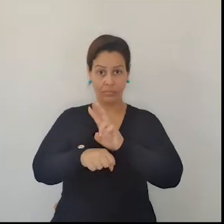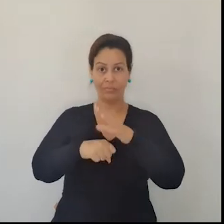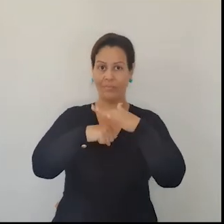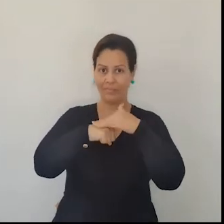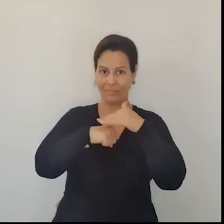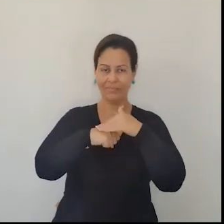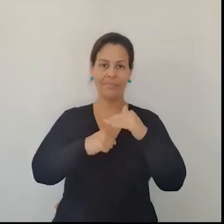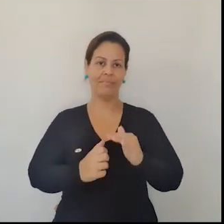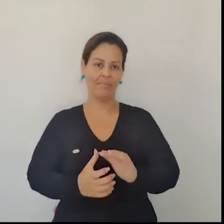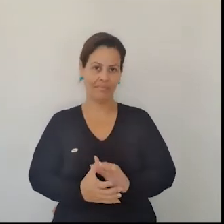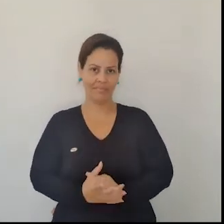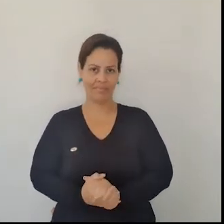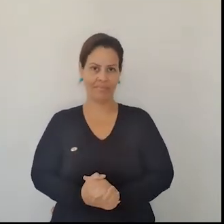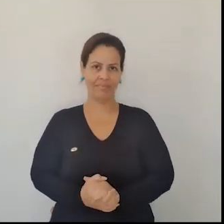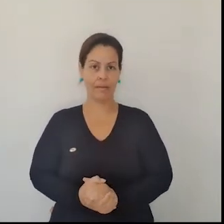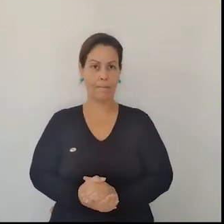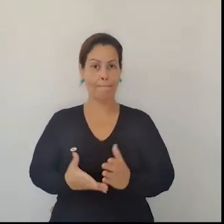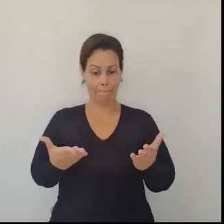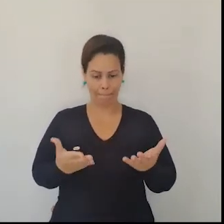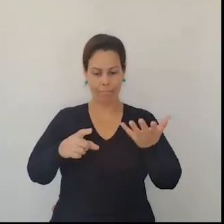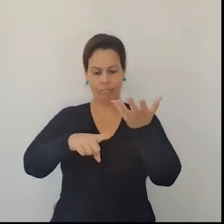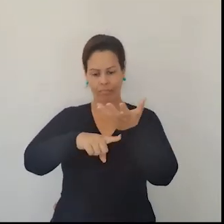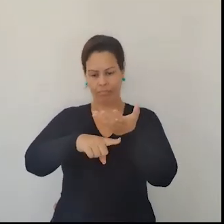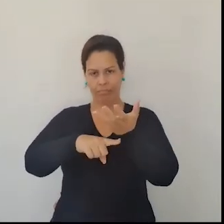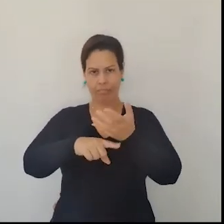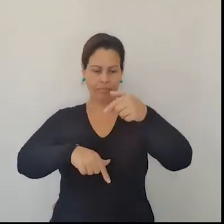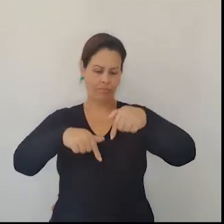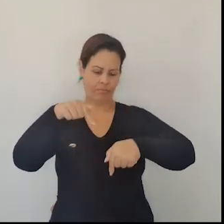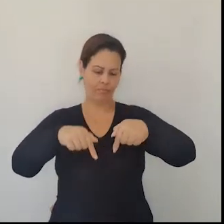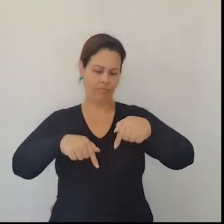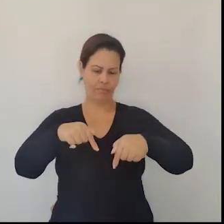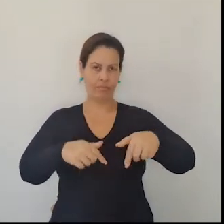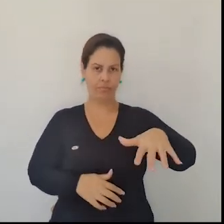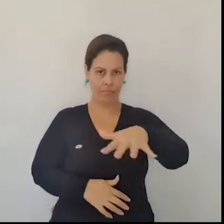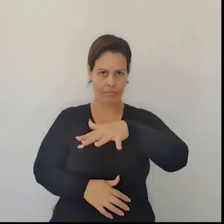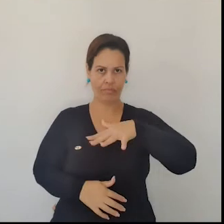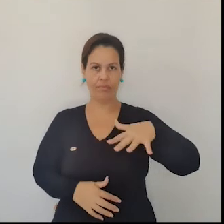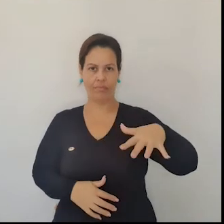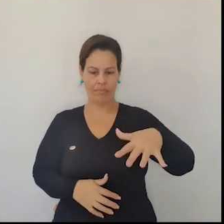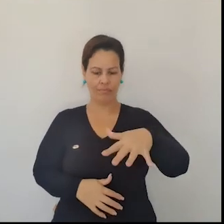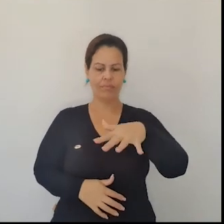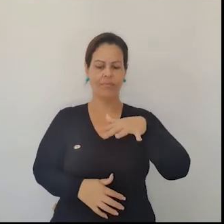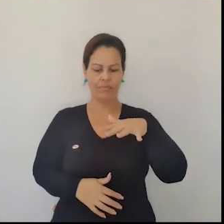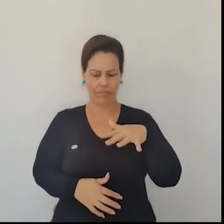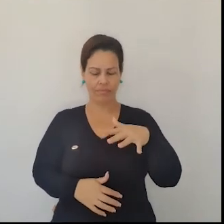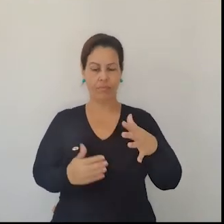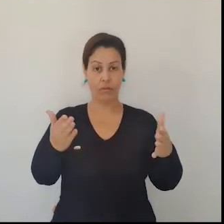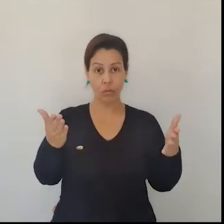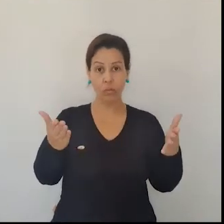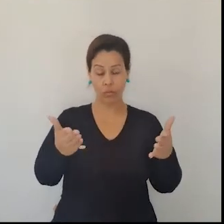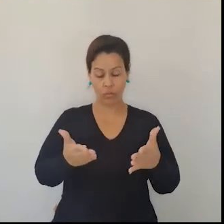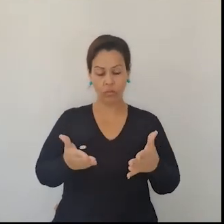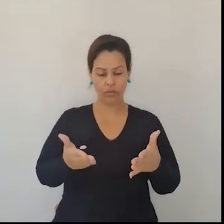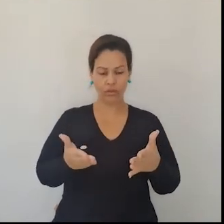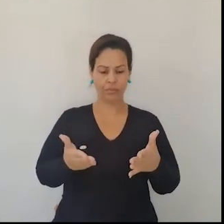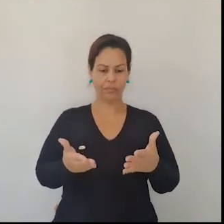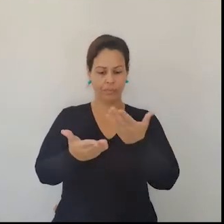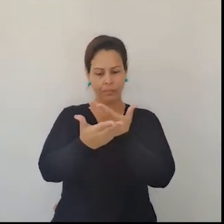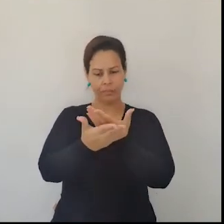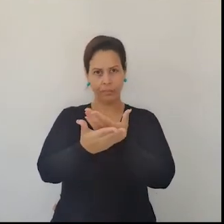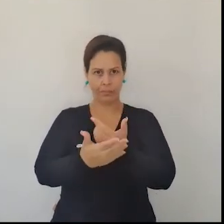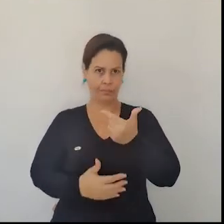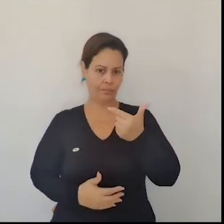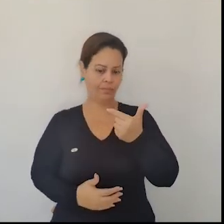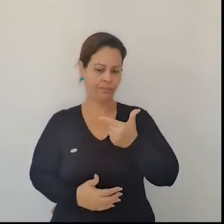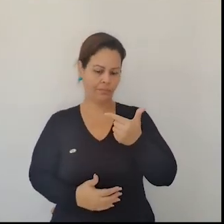preparei para vocês com bastante cuidado e bastante carinho. Bem, então, na disciplina de